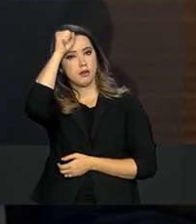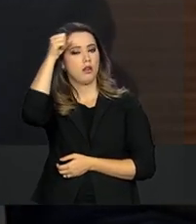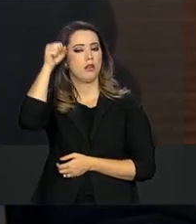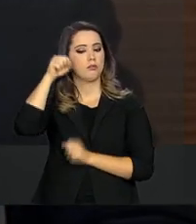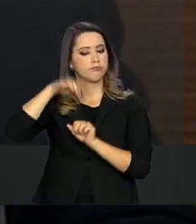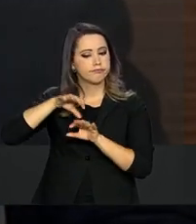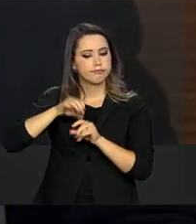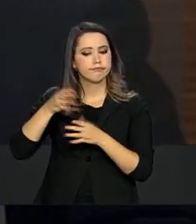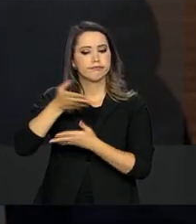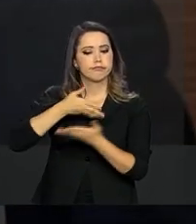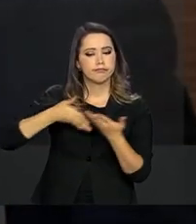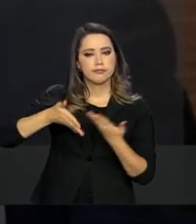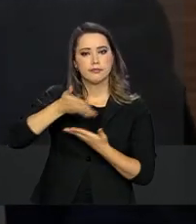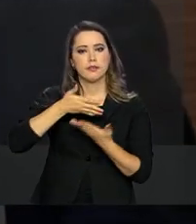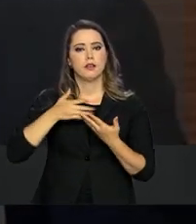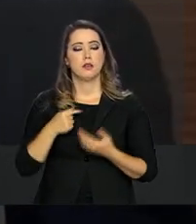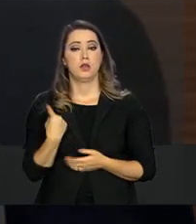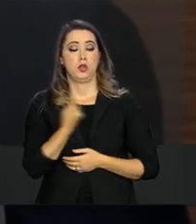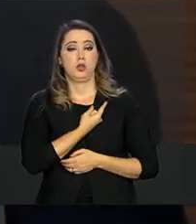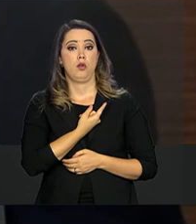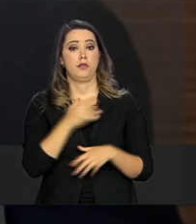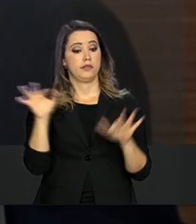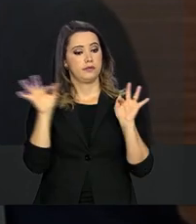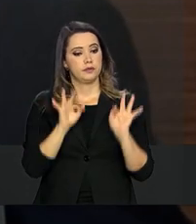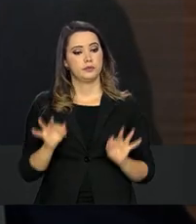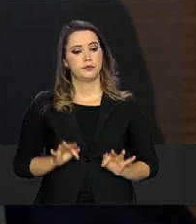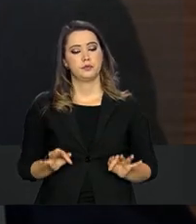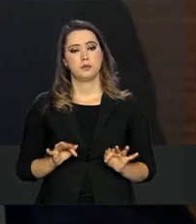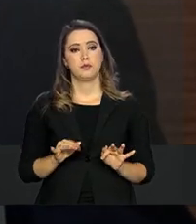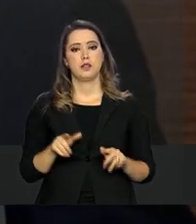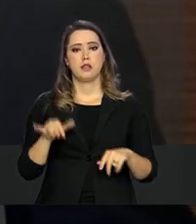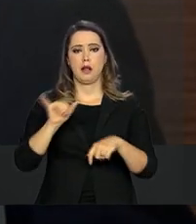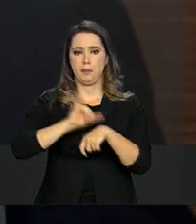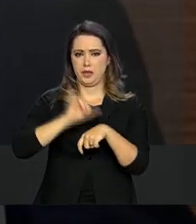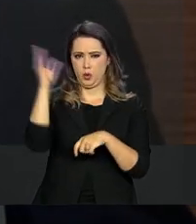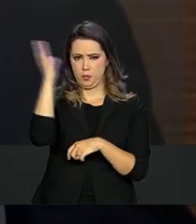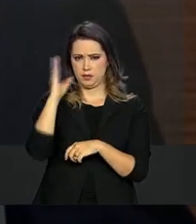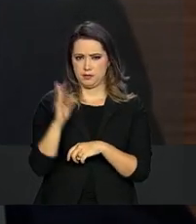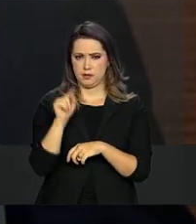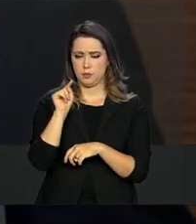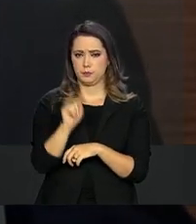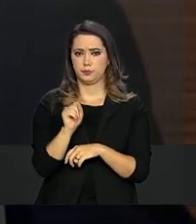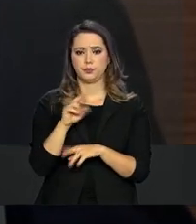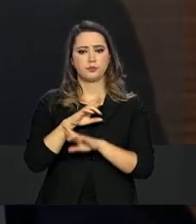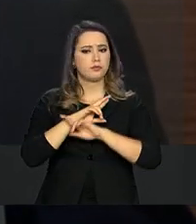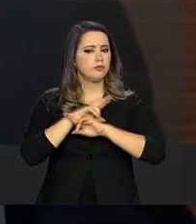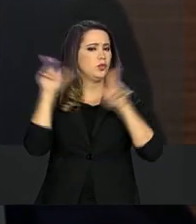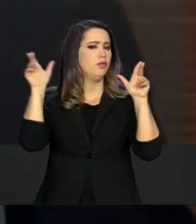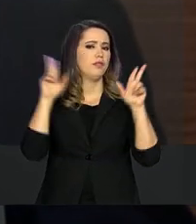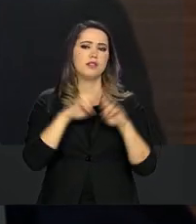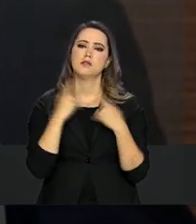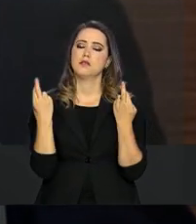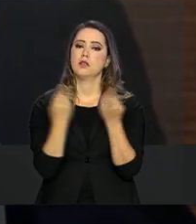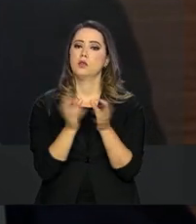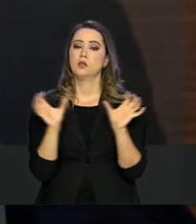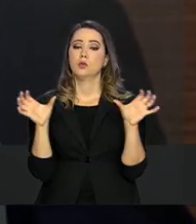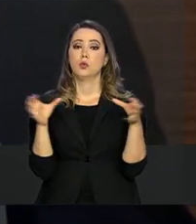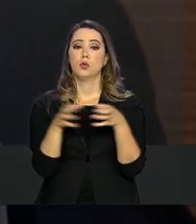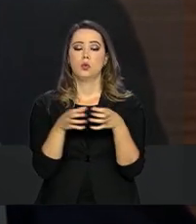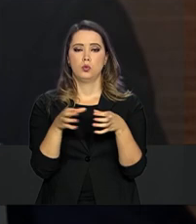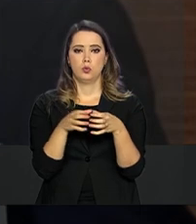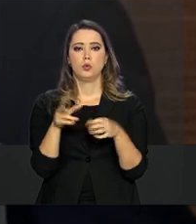fazer um breve relato a satisfação de sediar no brasil é diversas reuniões com delegações dos países da